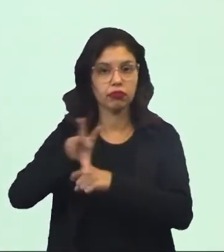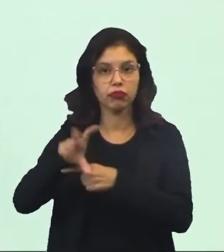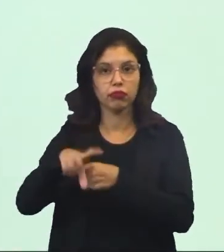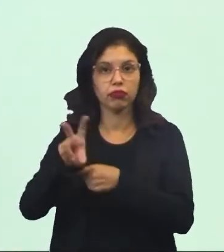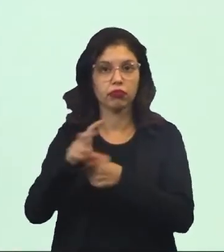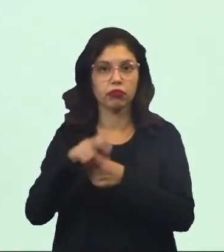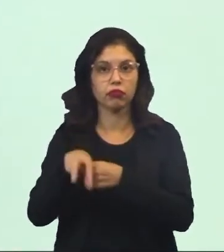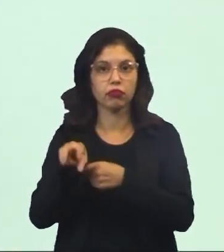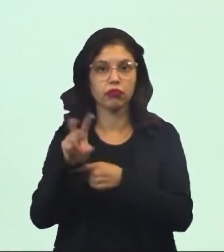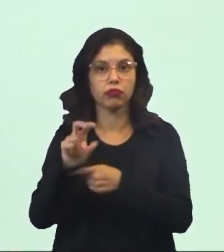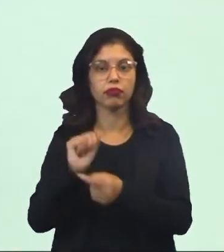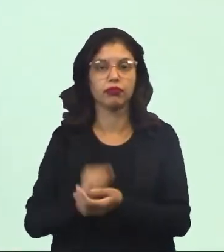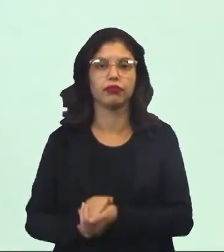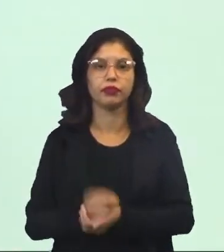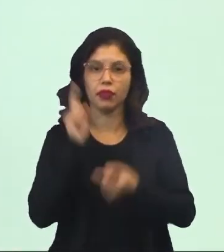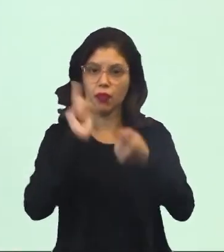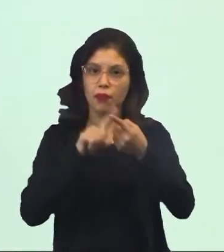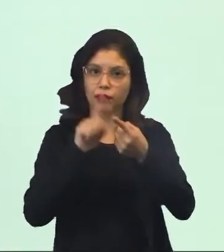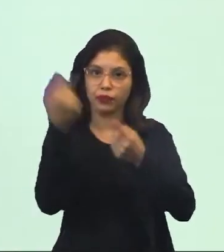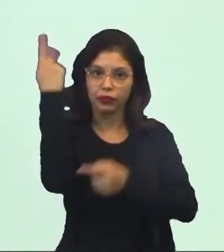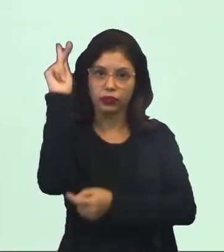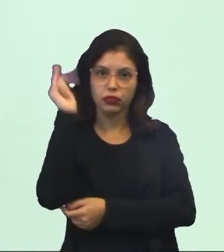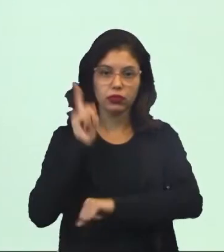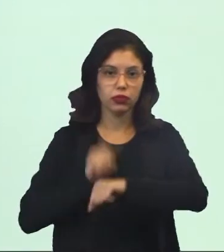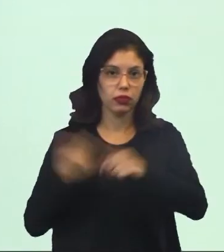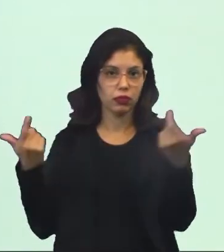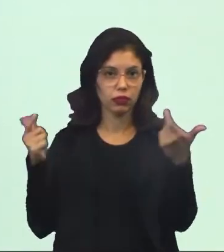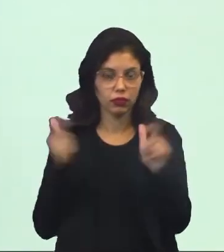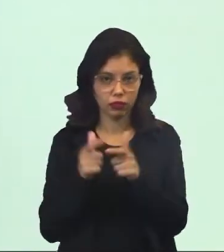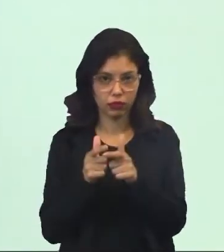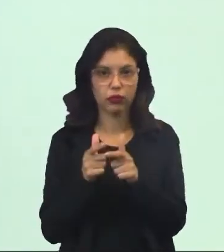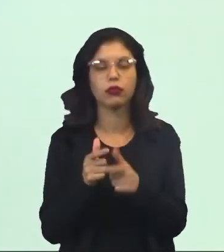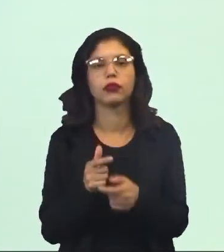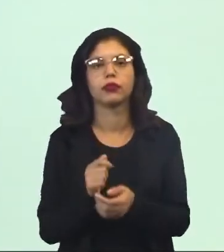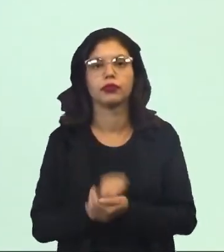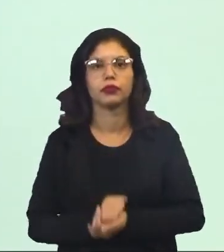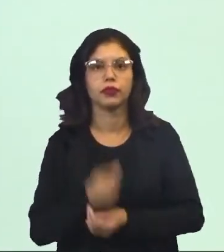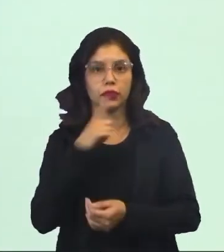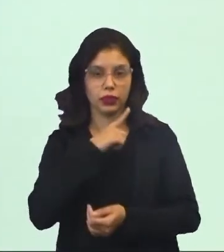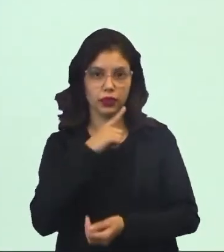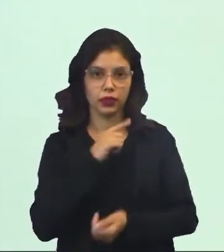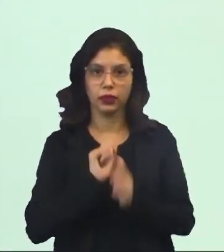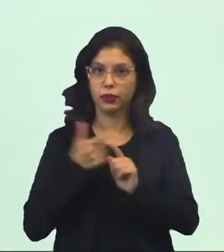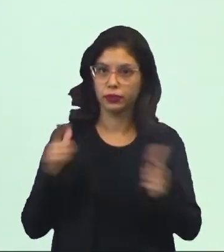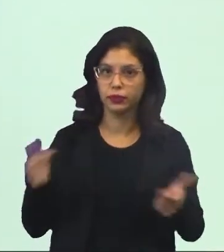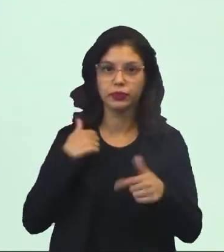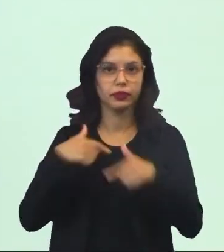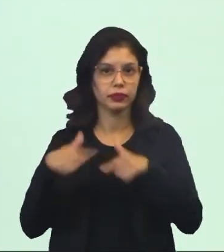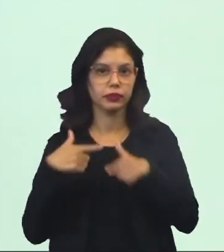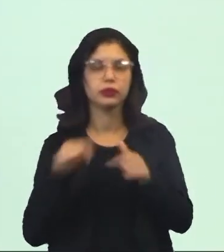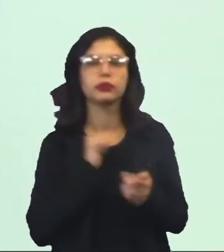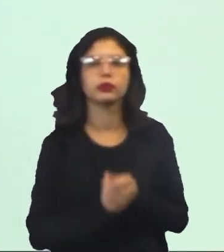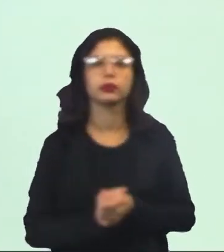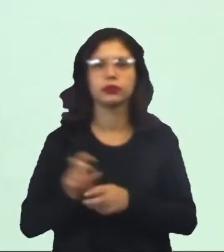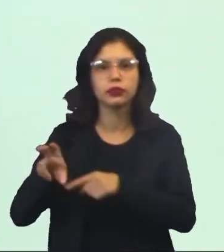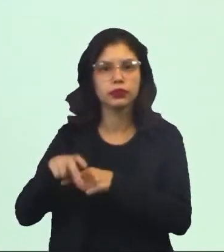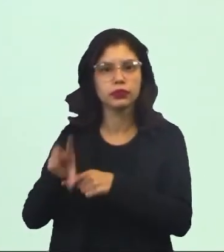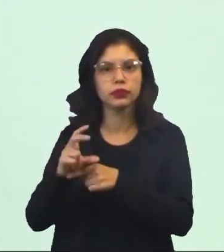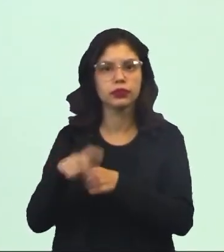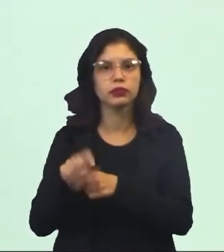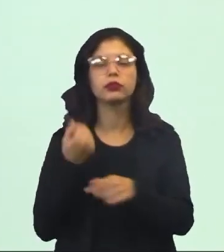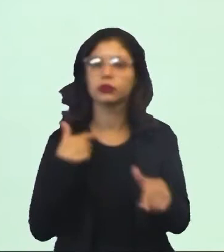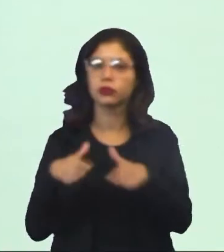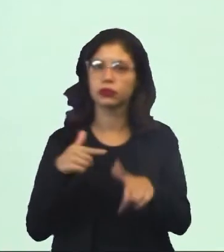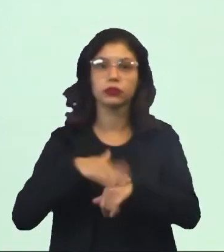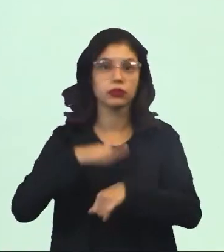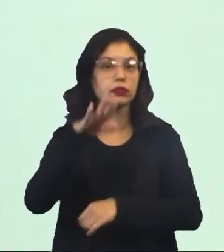com que, em um período de tempo menor, certo? Haja um volume maior de trabalho. Então, as máquinas, elas conseguem